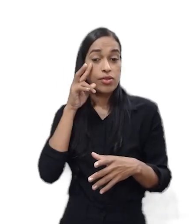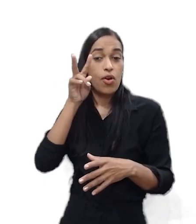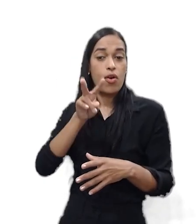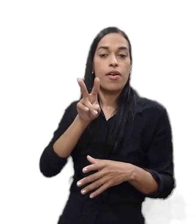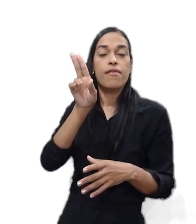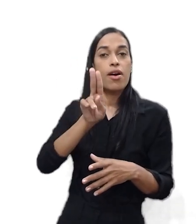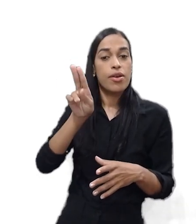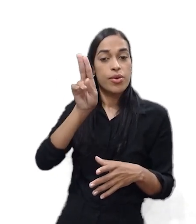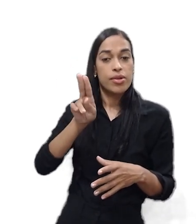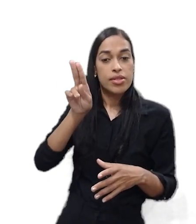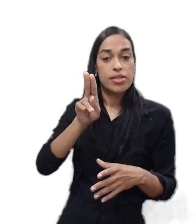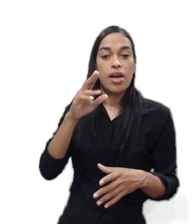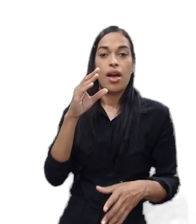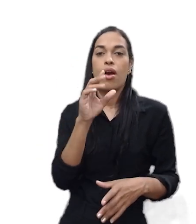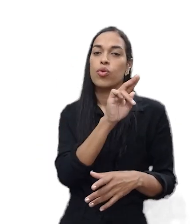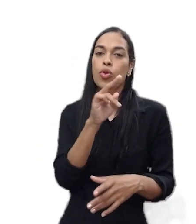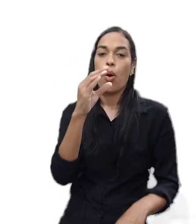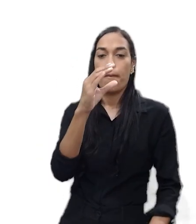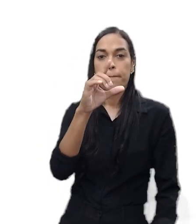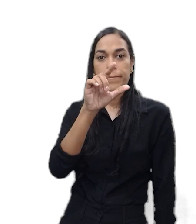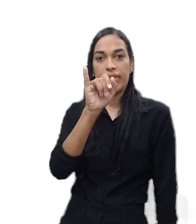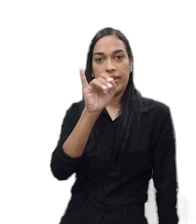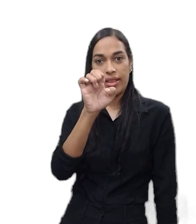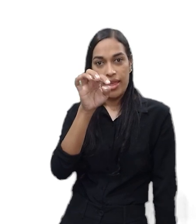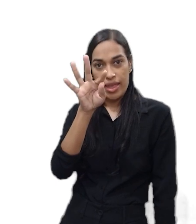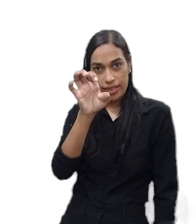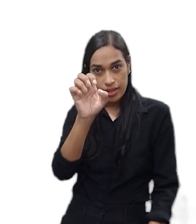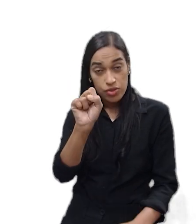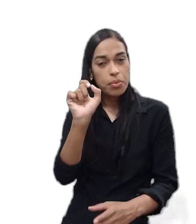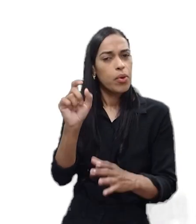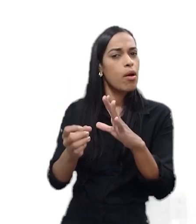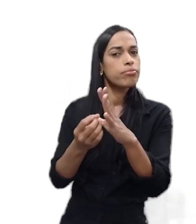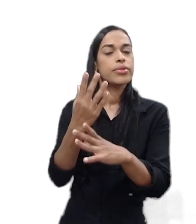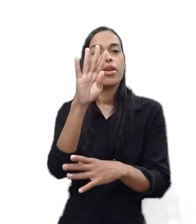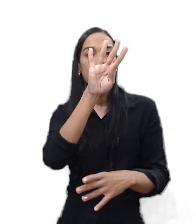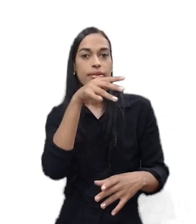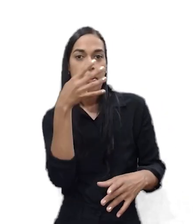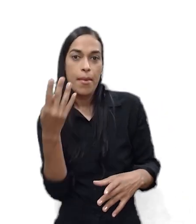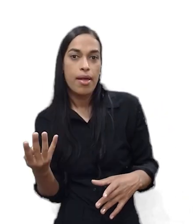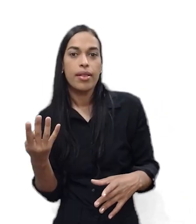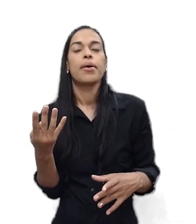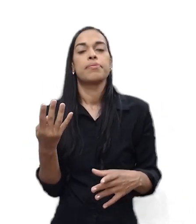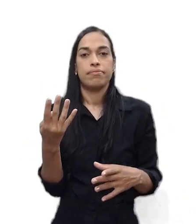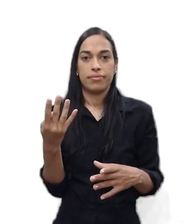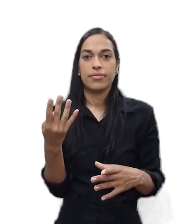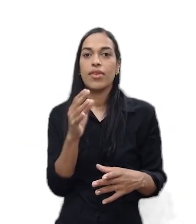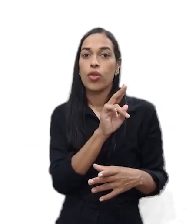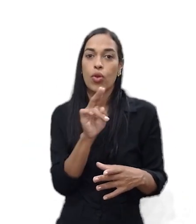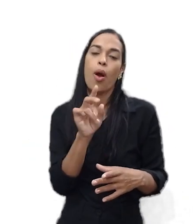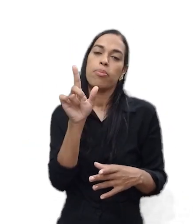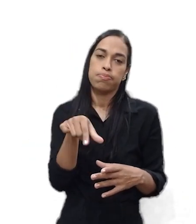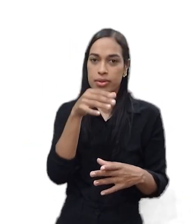né? Você vai utilizar o comando create, né, que é a criação de tabelas, para criar uma tabela